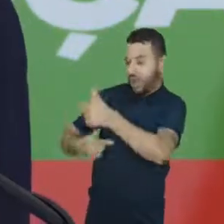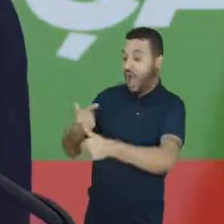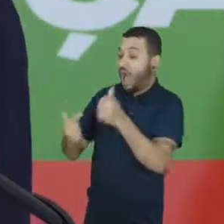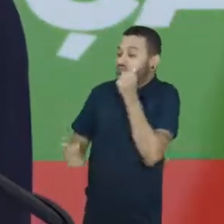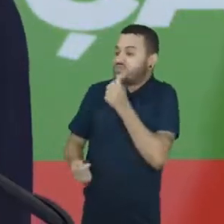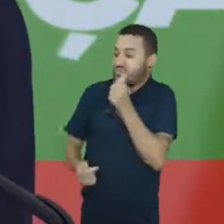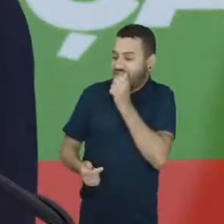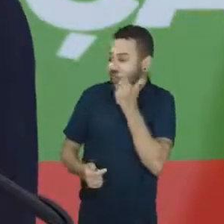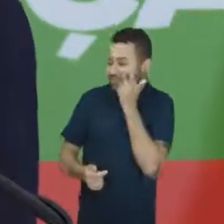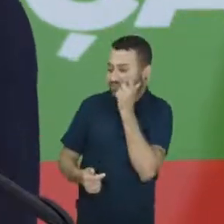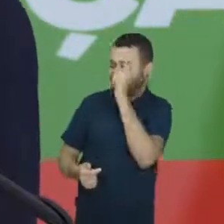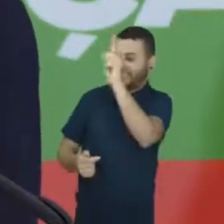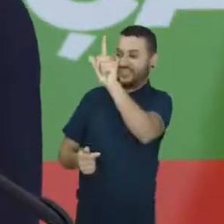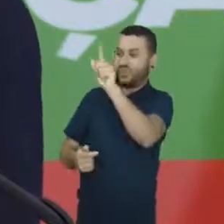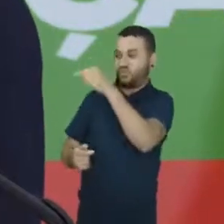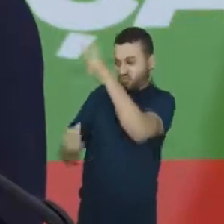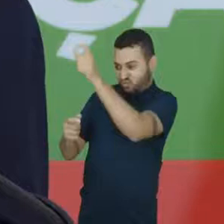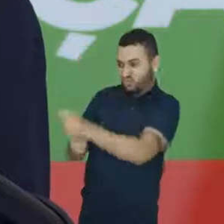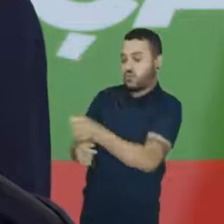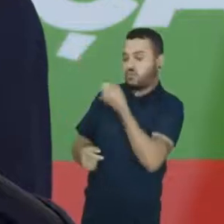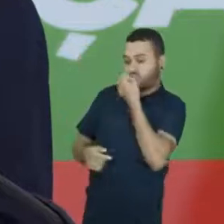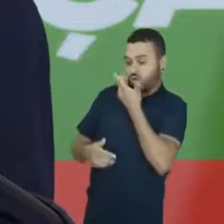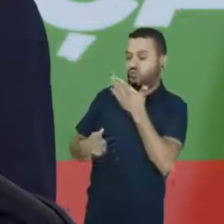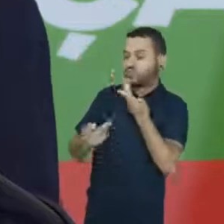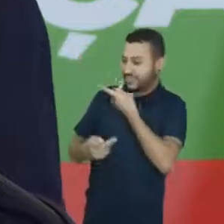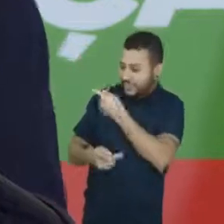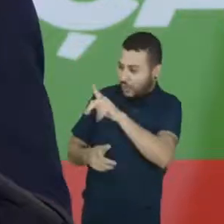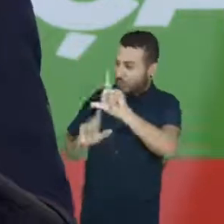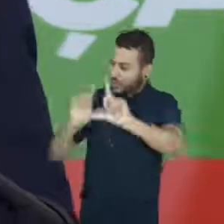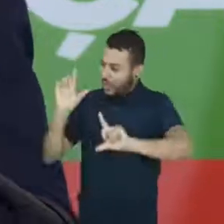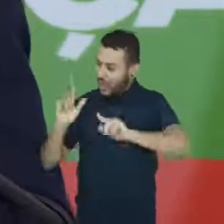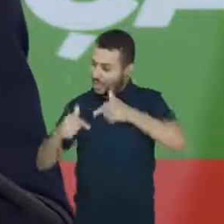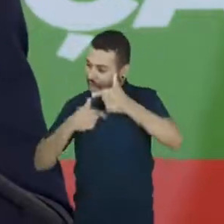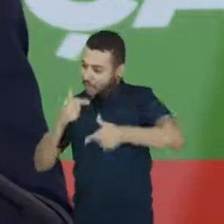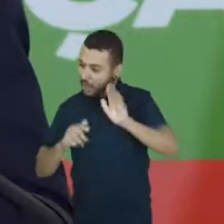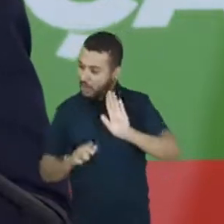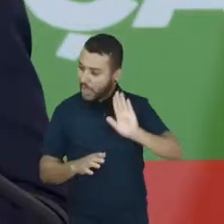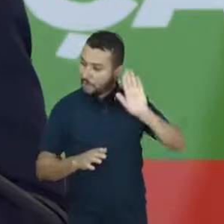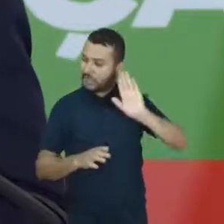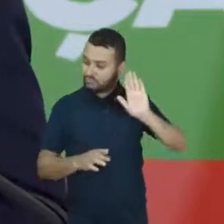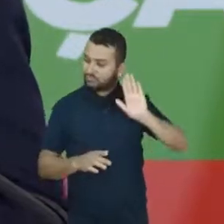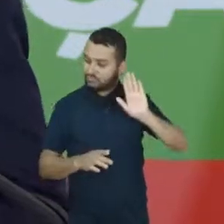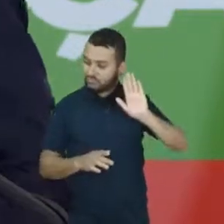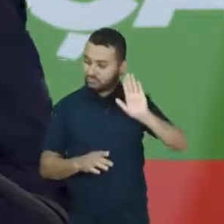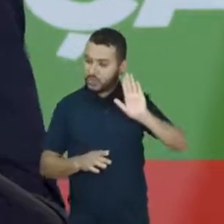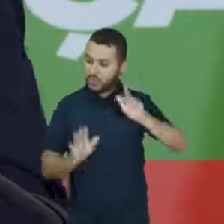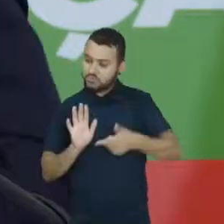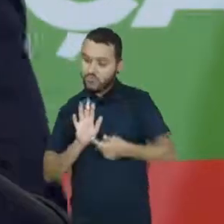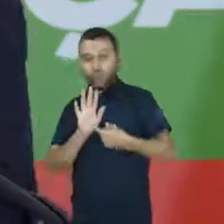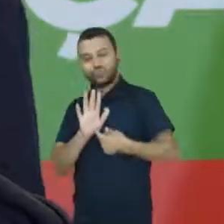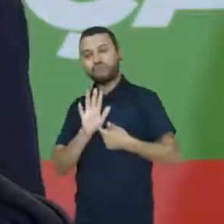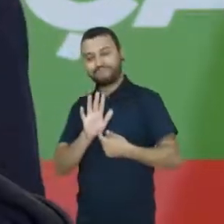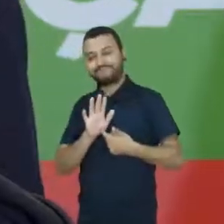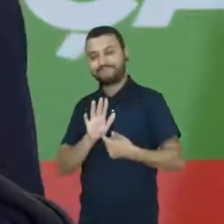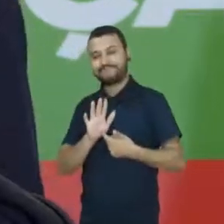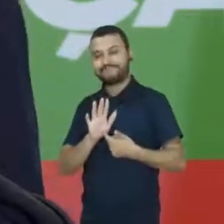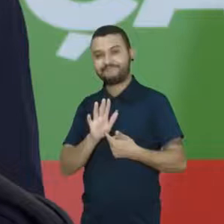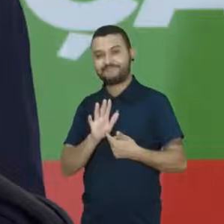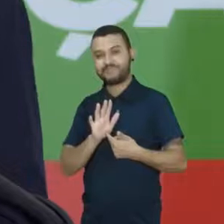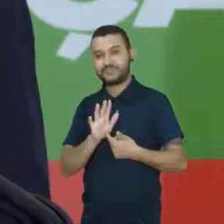campanha. A tua campanha, ela, na verdade, ela servirá de